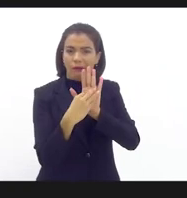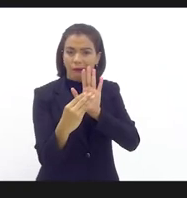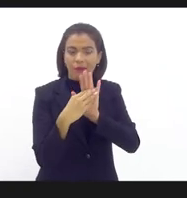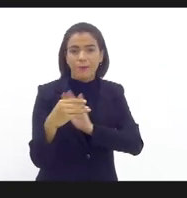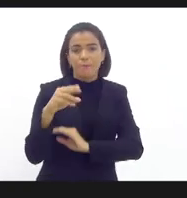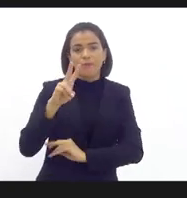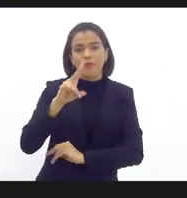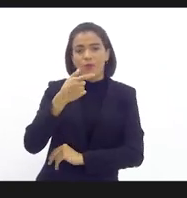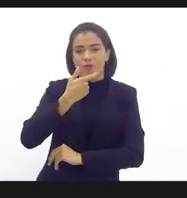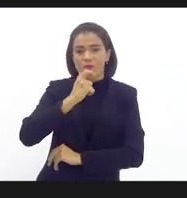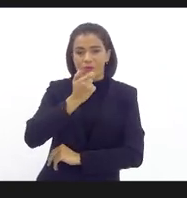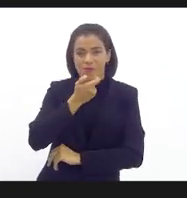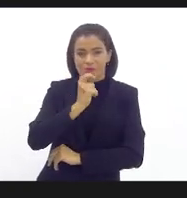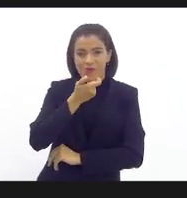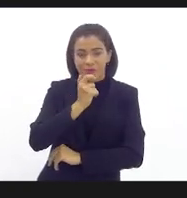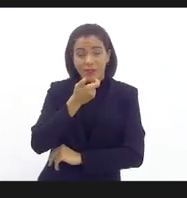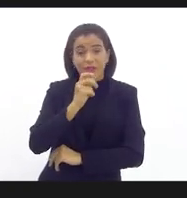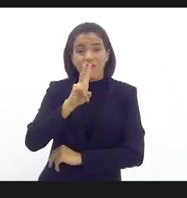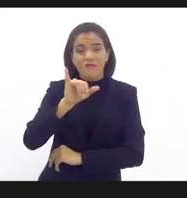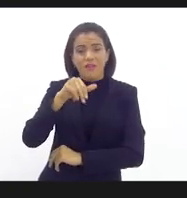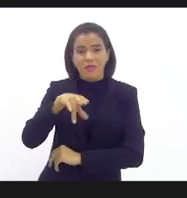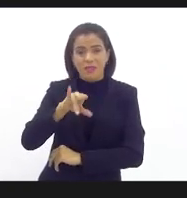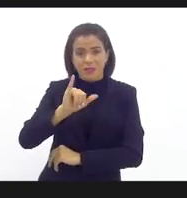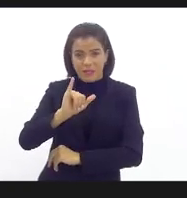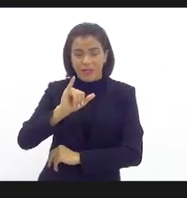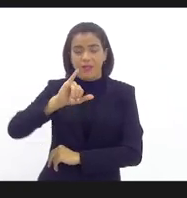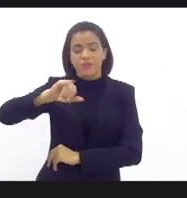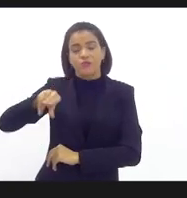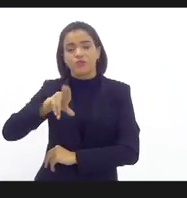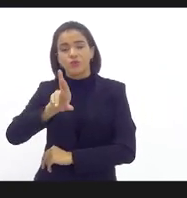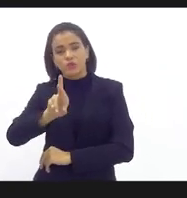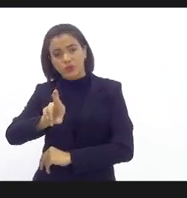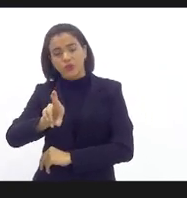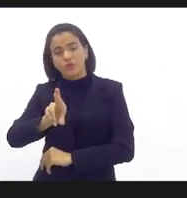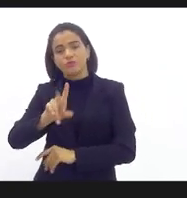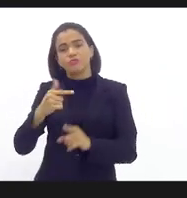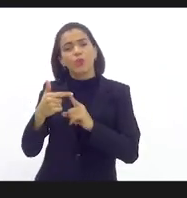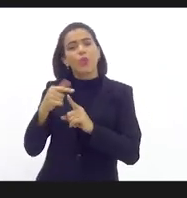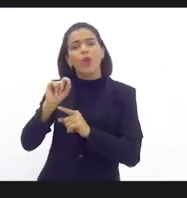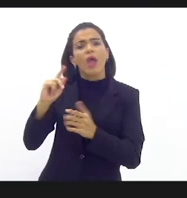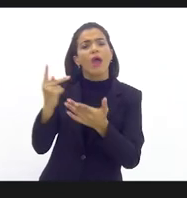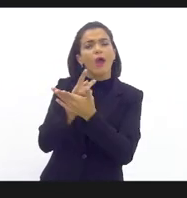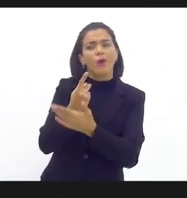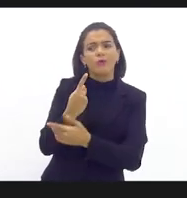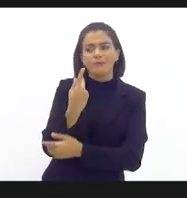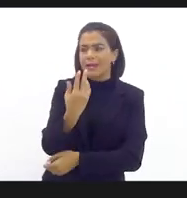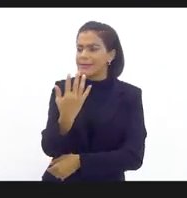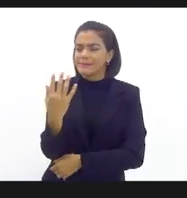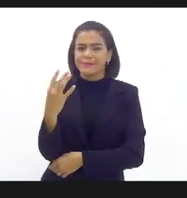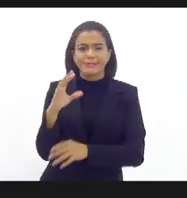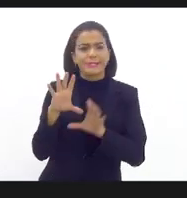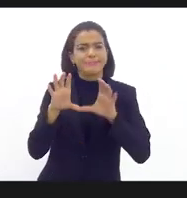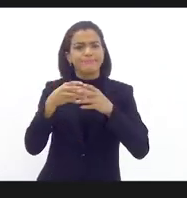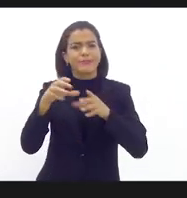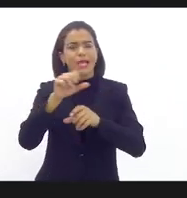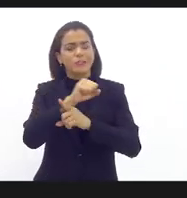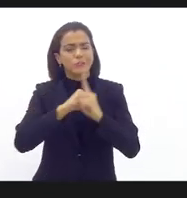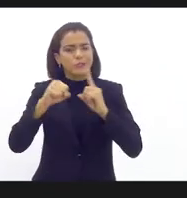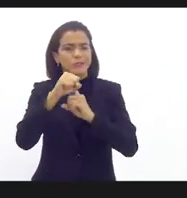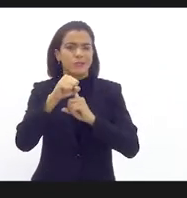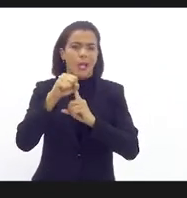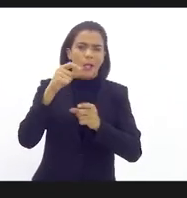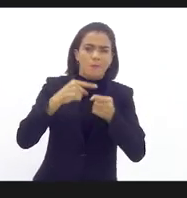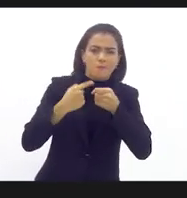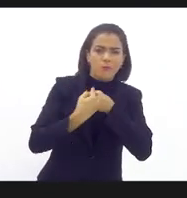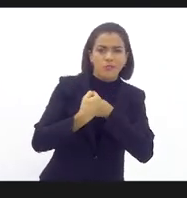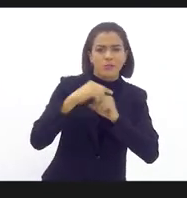para olhar os casos que acontecem à nossa volta, que acontecem no nosso município e nas nossas escolas. Nós não